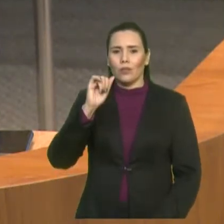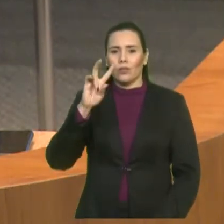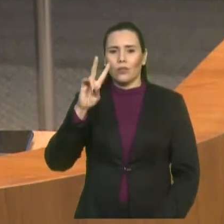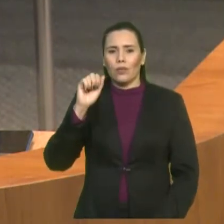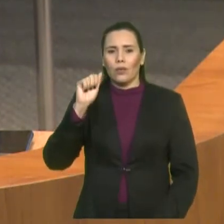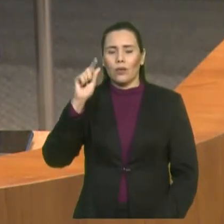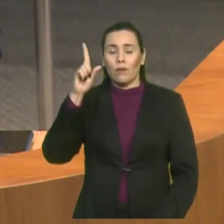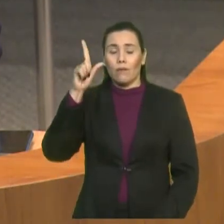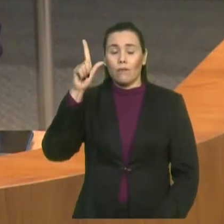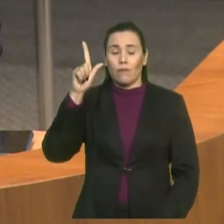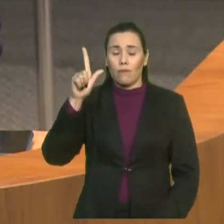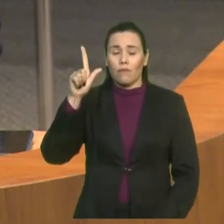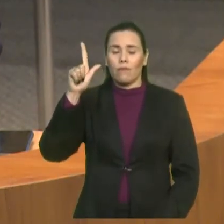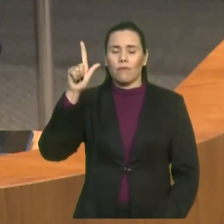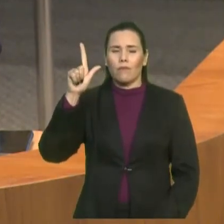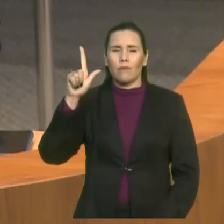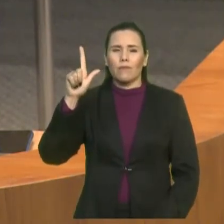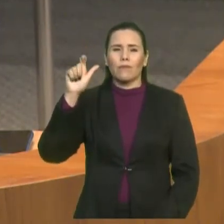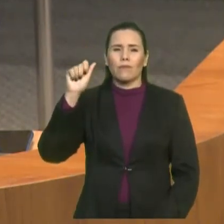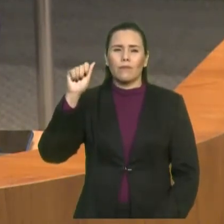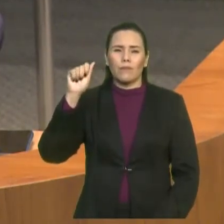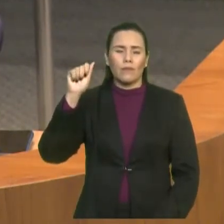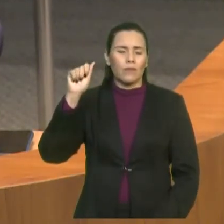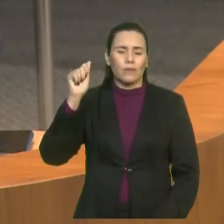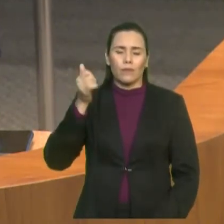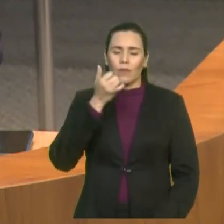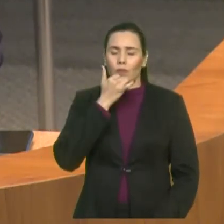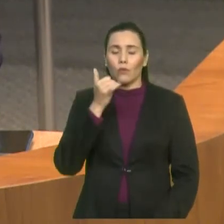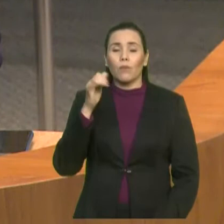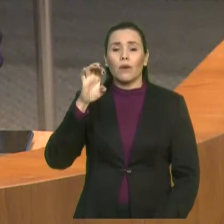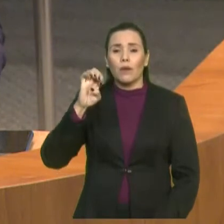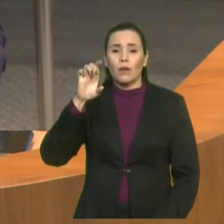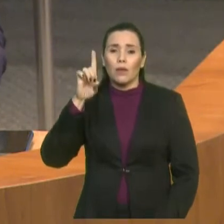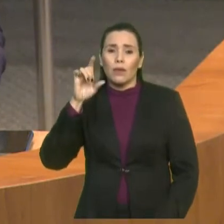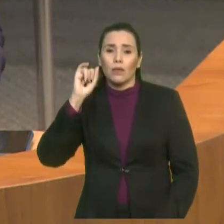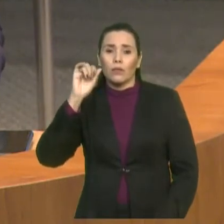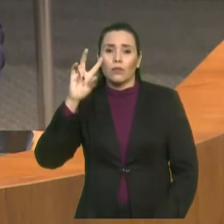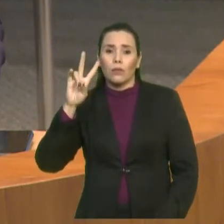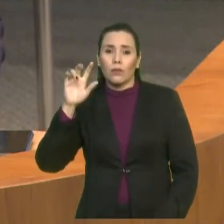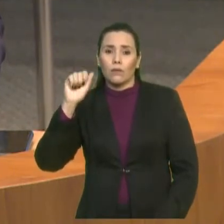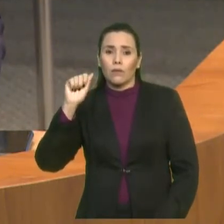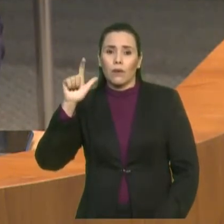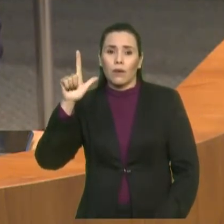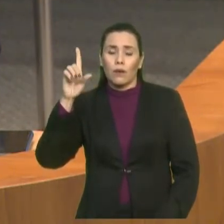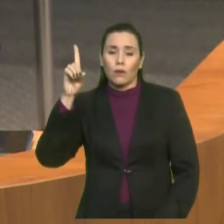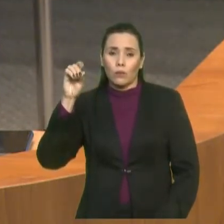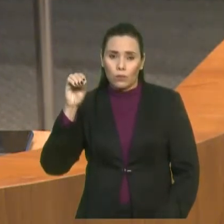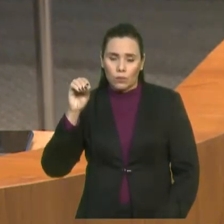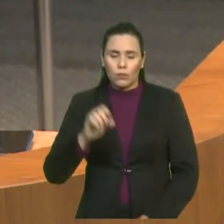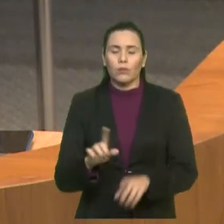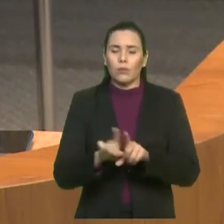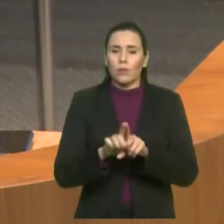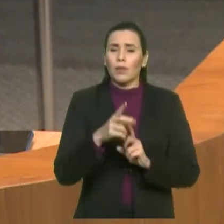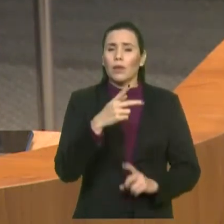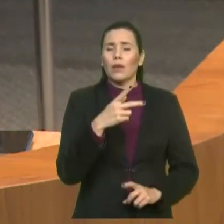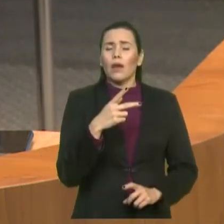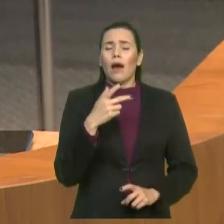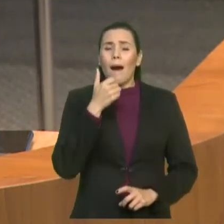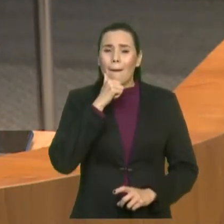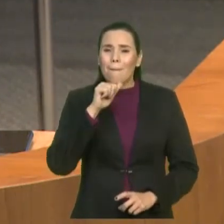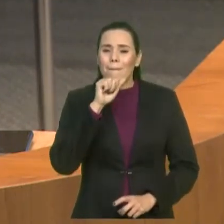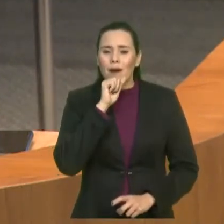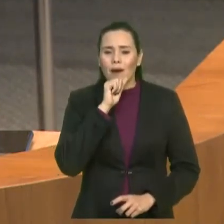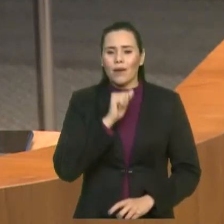o homem de bem que é hoje. E não poderia deixar também de registrar o belo papel da